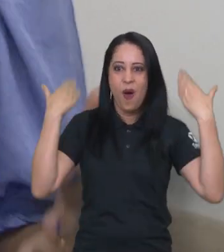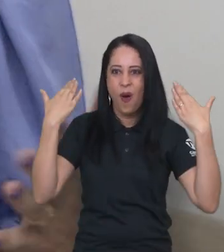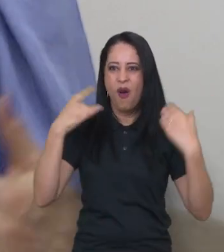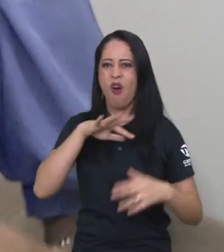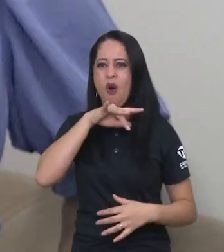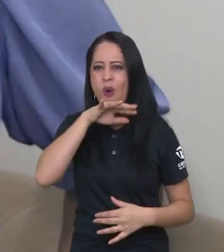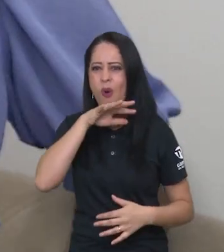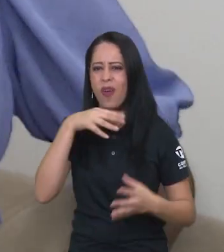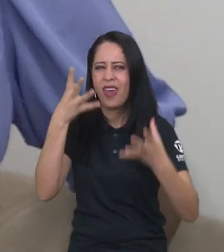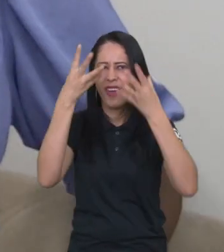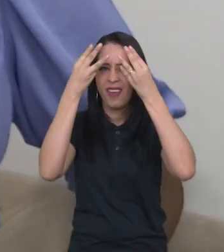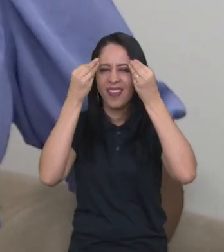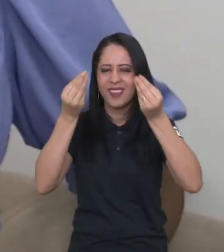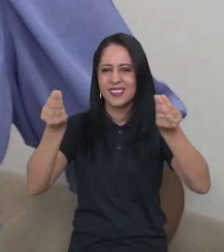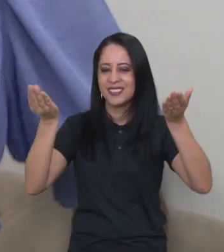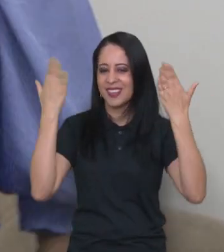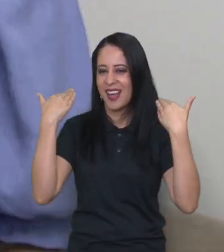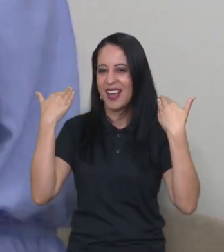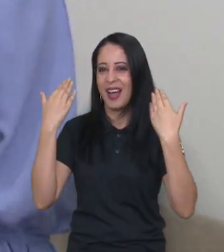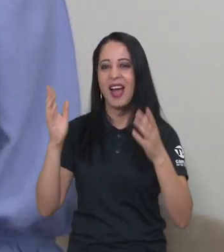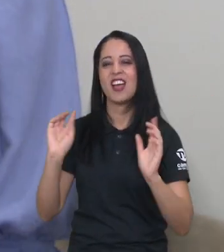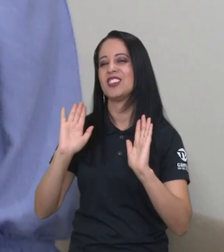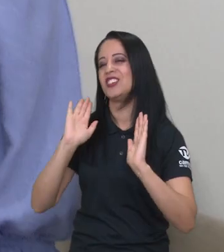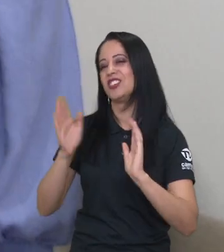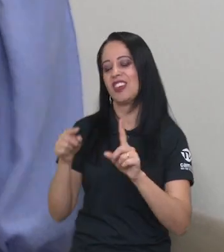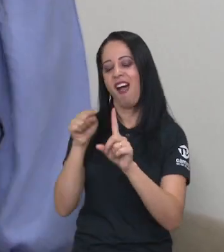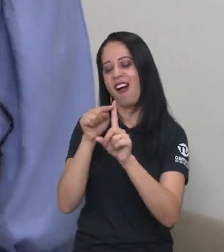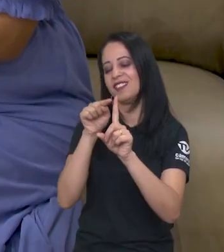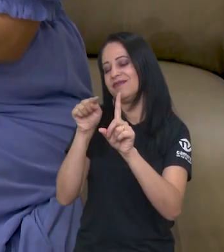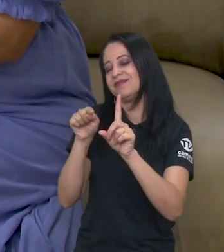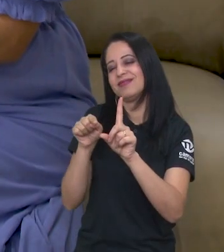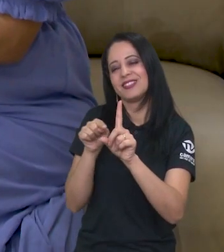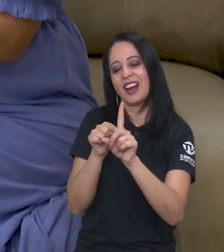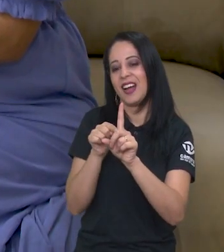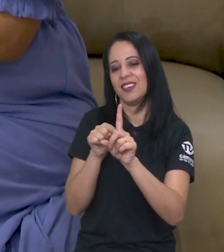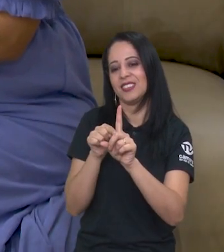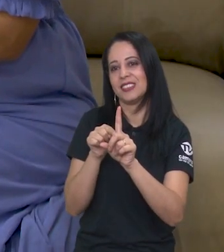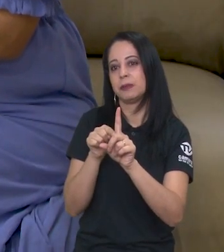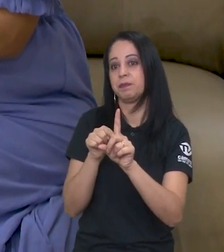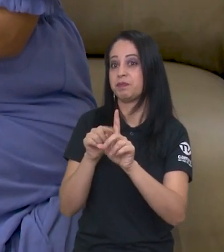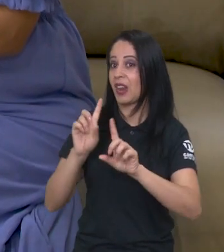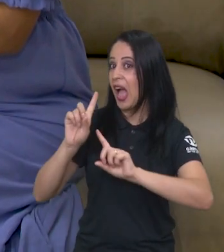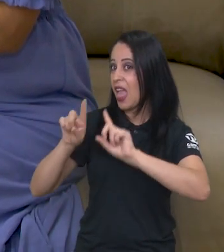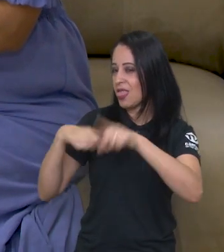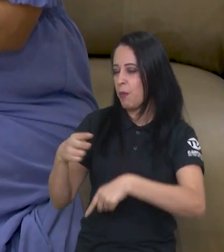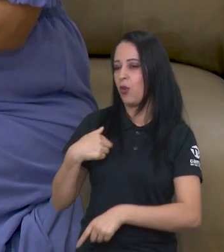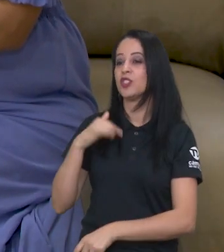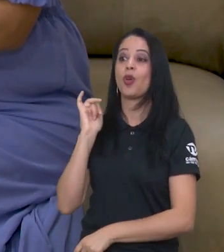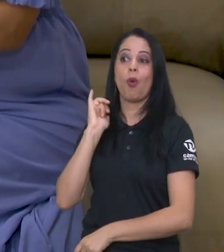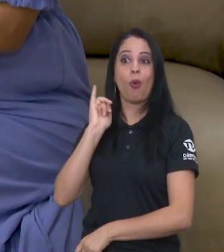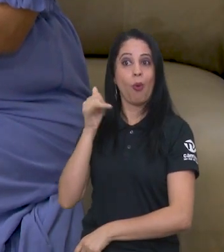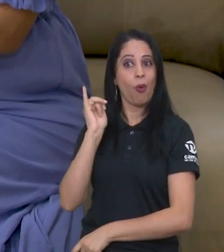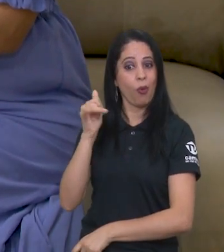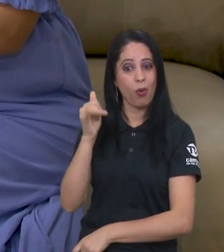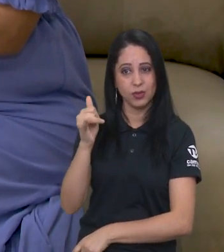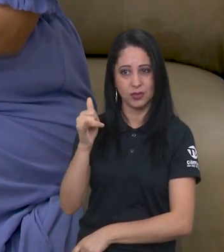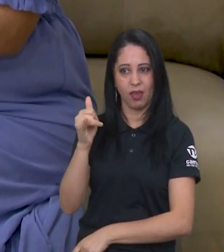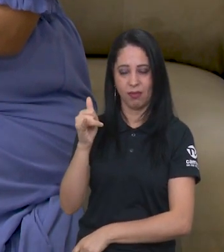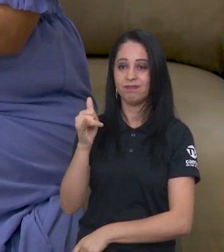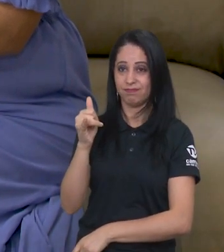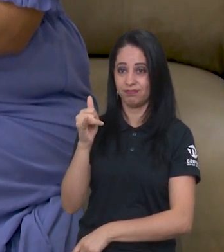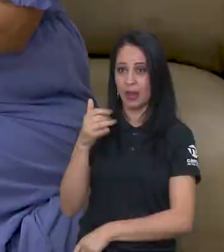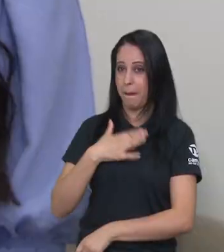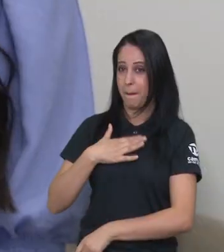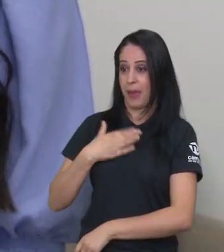a gente esquece quando tem um serzinho aqui dentro. E quando eu decidi abrir a minha história, foi não para ajudar somente